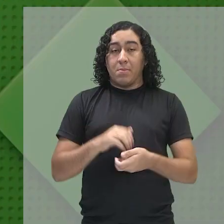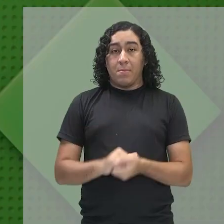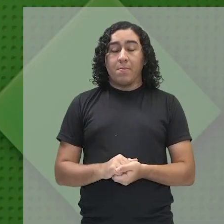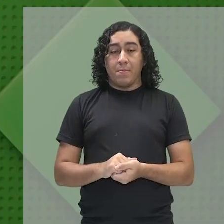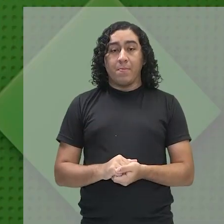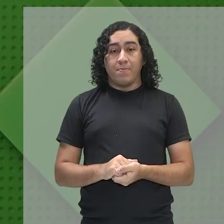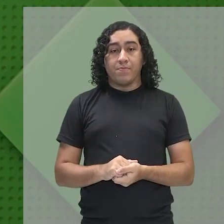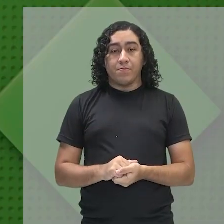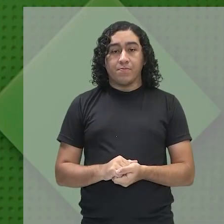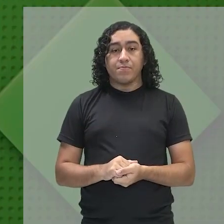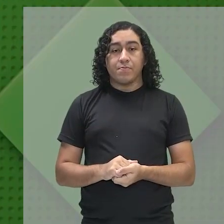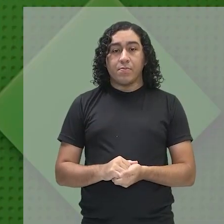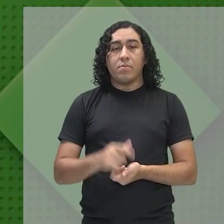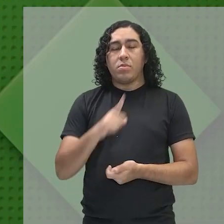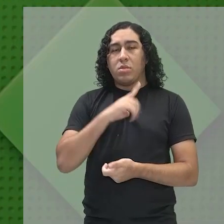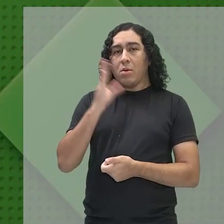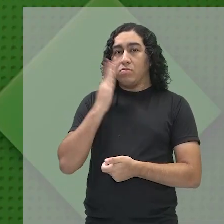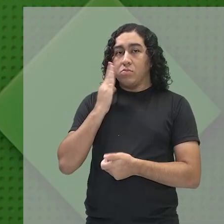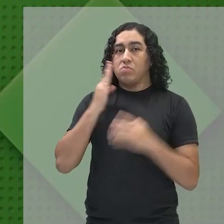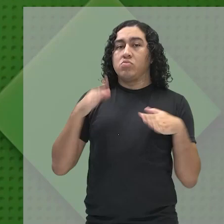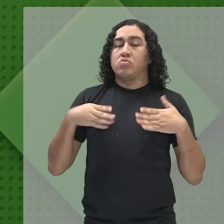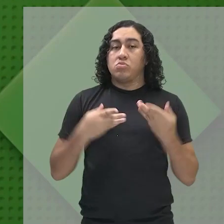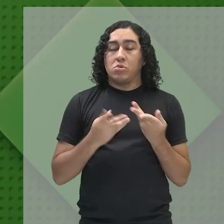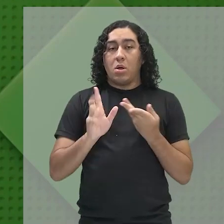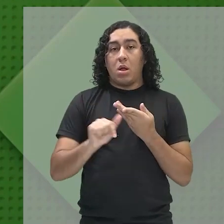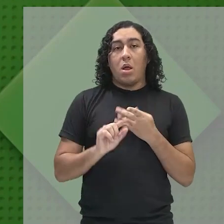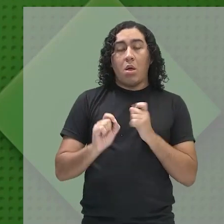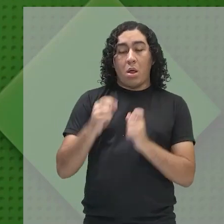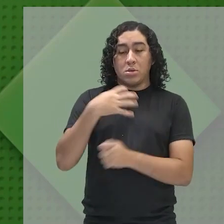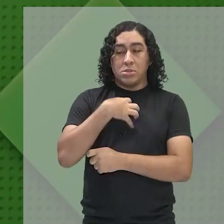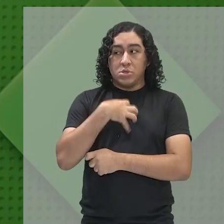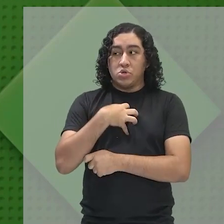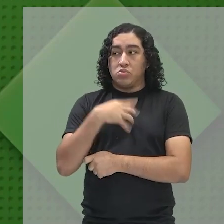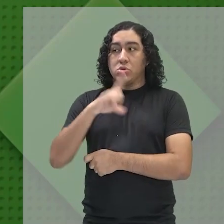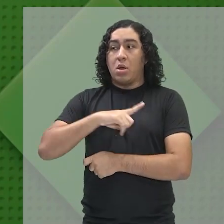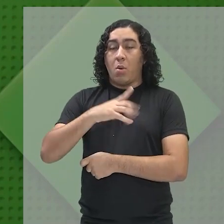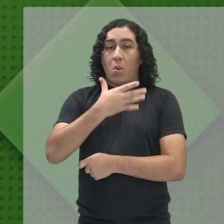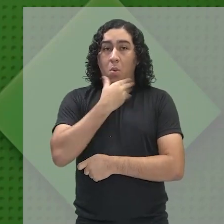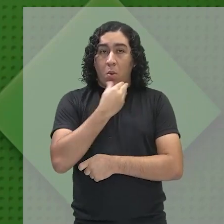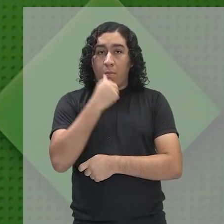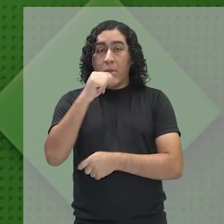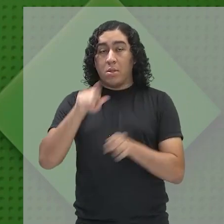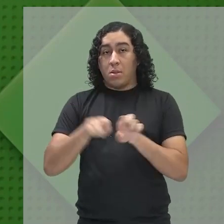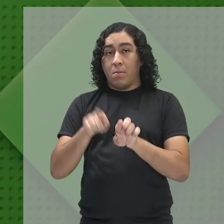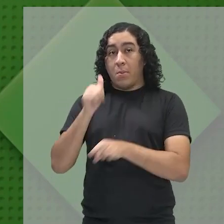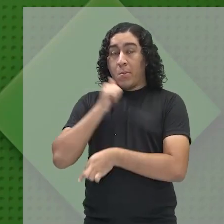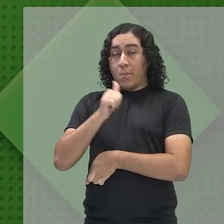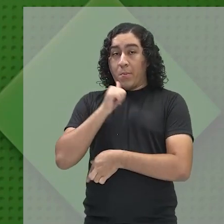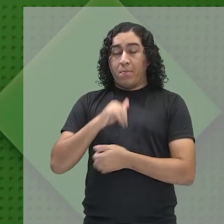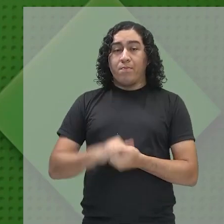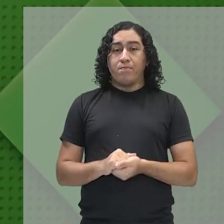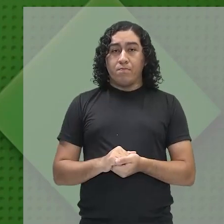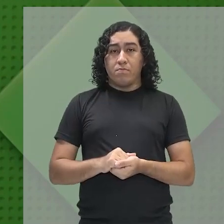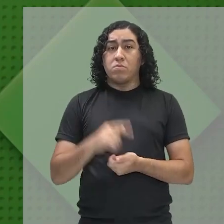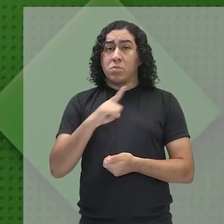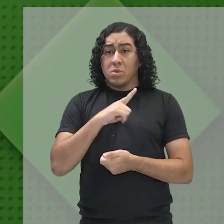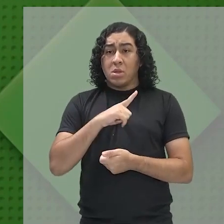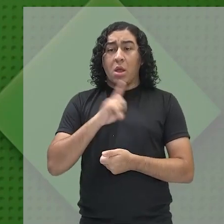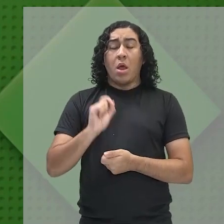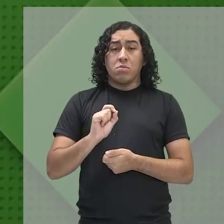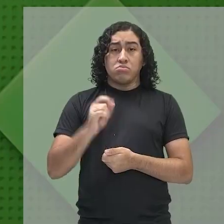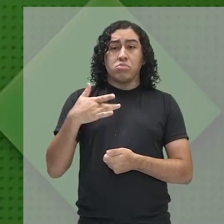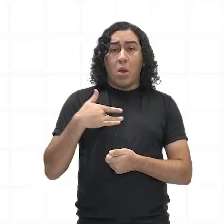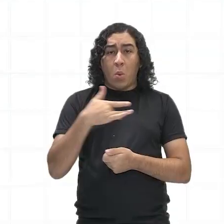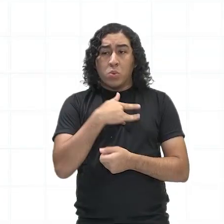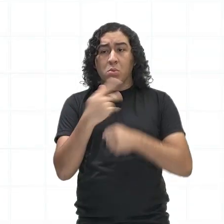gente pôde identificar um pouco mais ali desses sintomas, né, no homem e na mulher. Tem tratamento a clamídia? Vamos observar